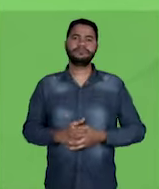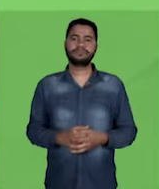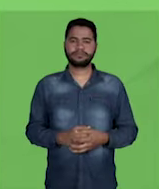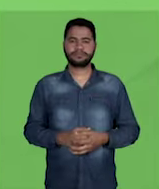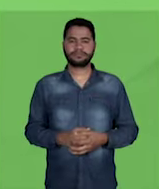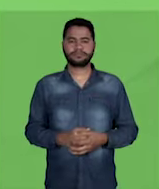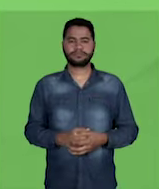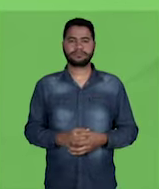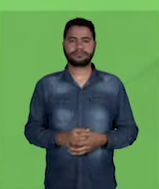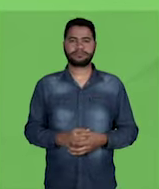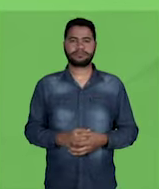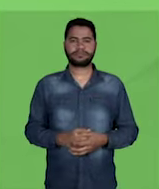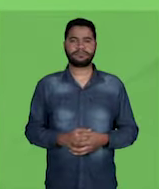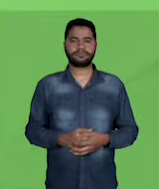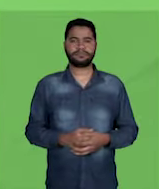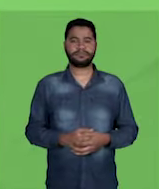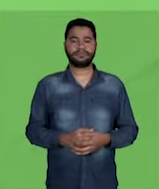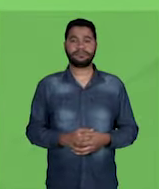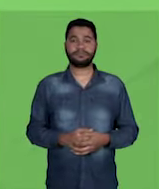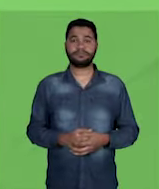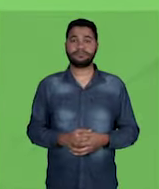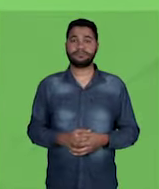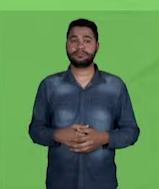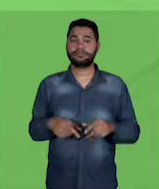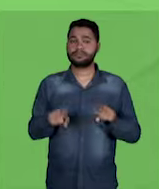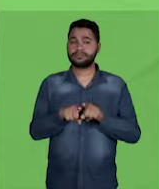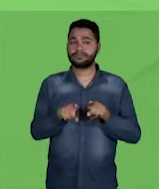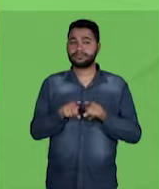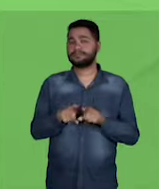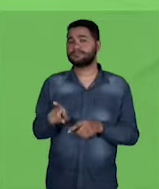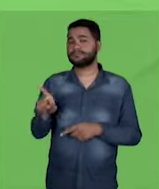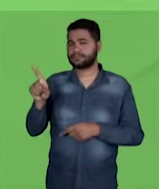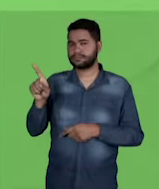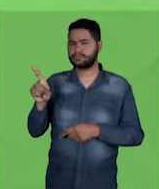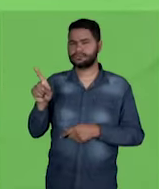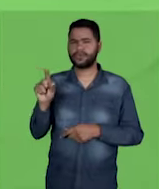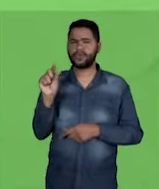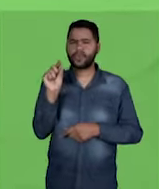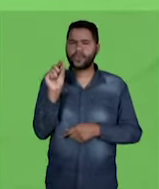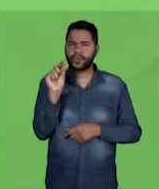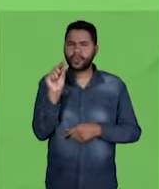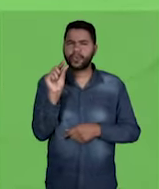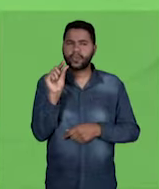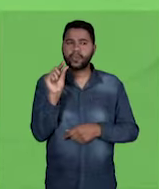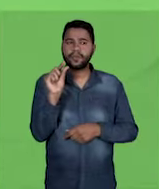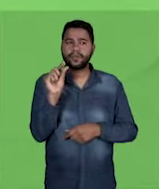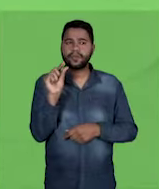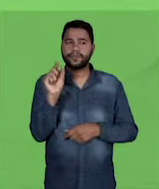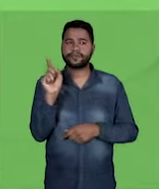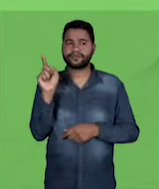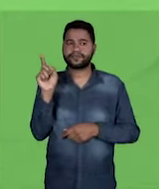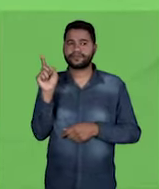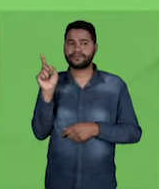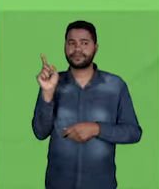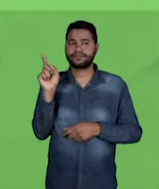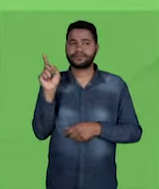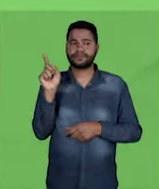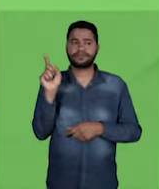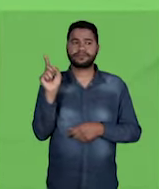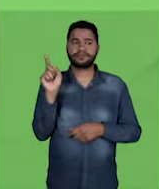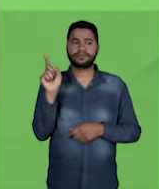outros elementos. E aí eu vou ter aqui também, ó, tá bem pequenininho, vou pegar o preto,